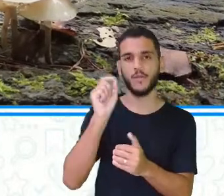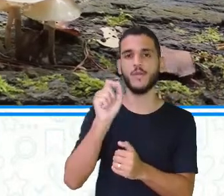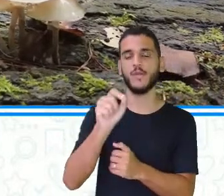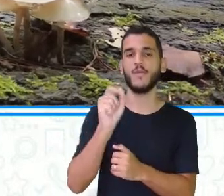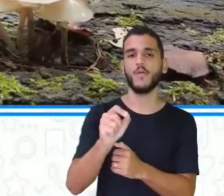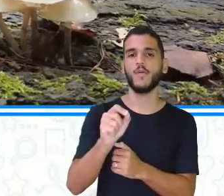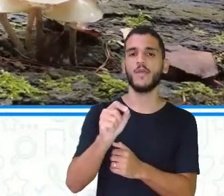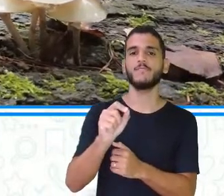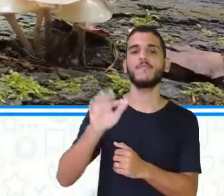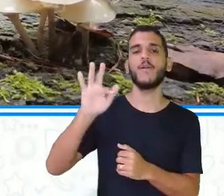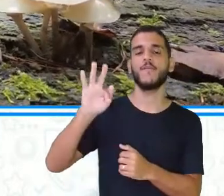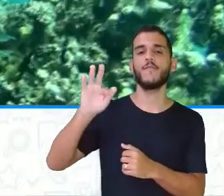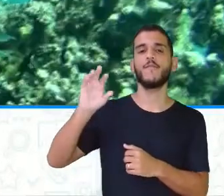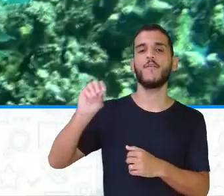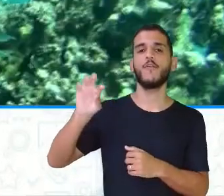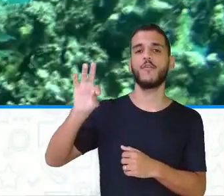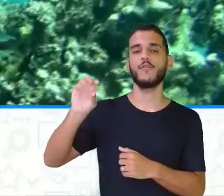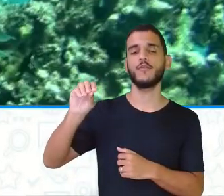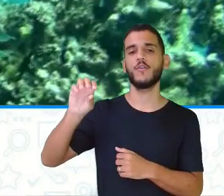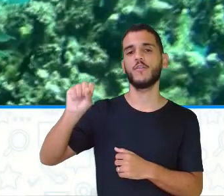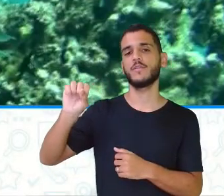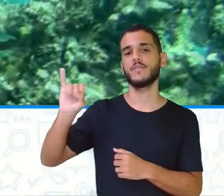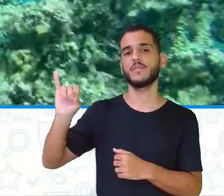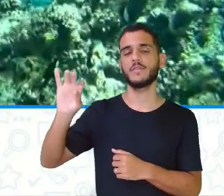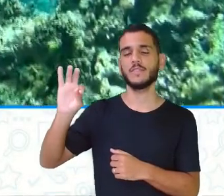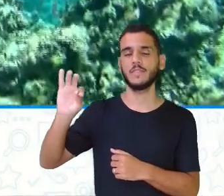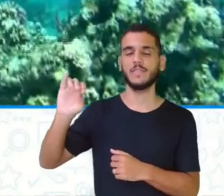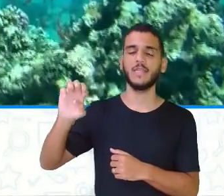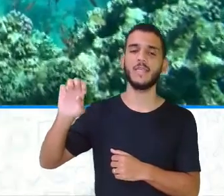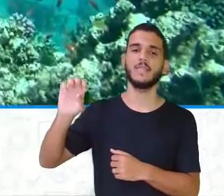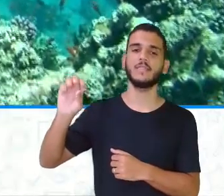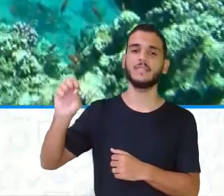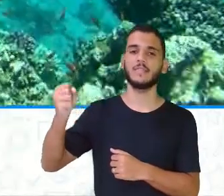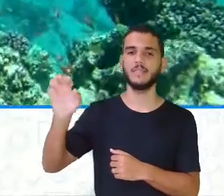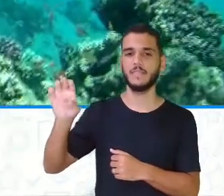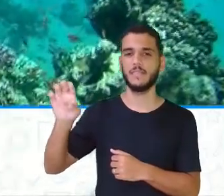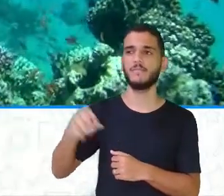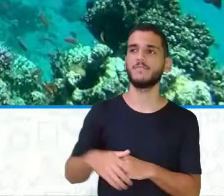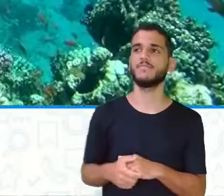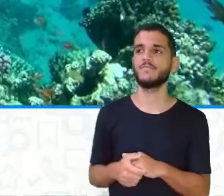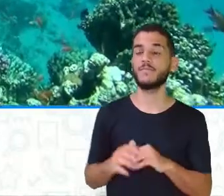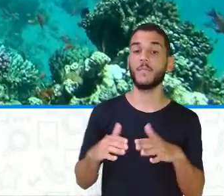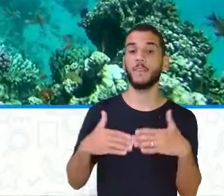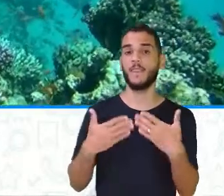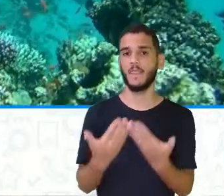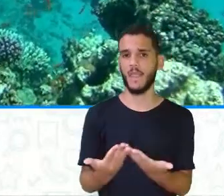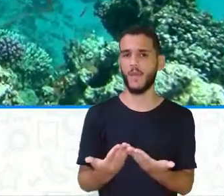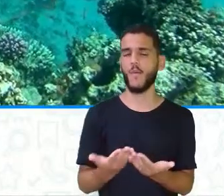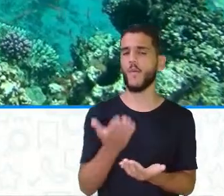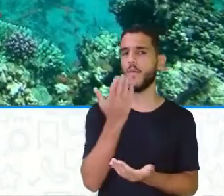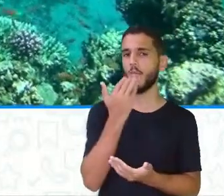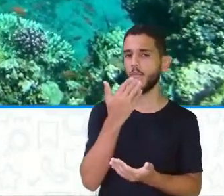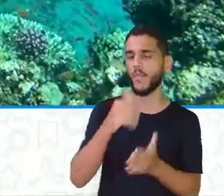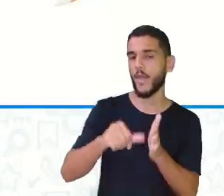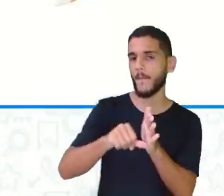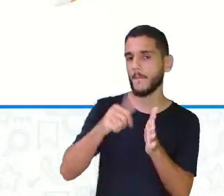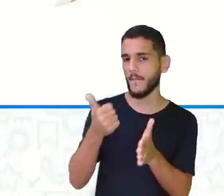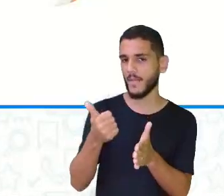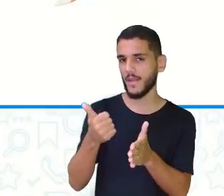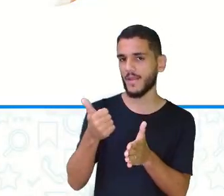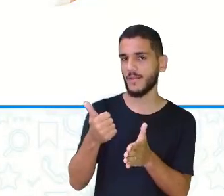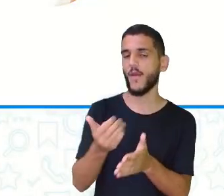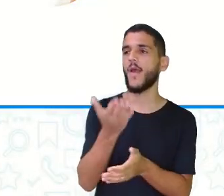percebe que é um ciclo natural, tá? Então, esses consumidores primários, eles se alimentam